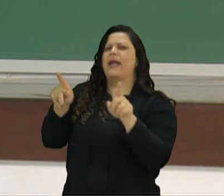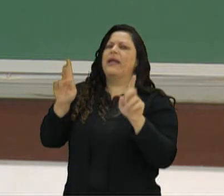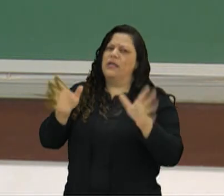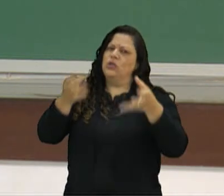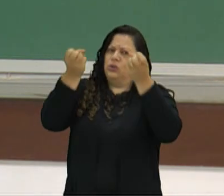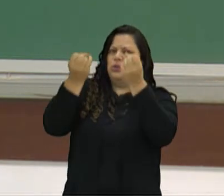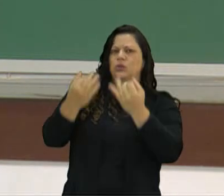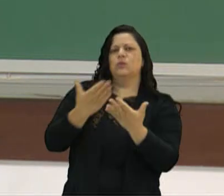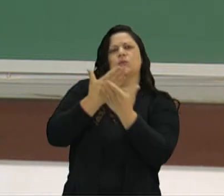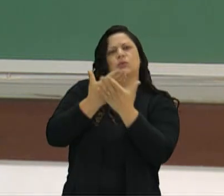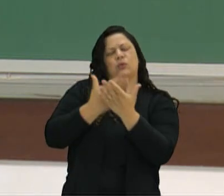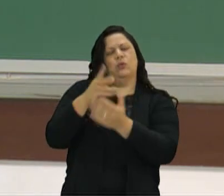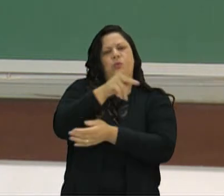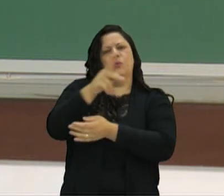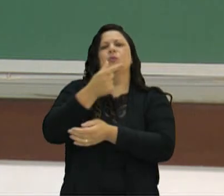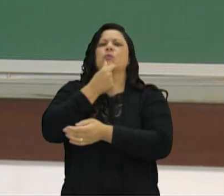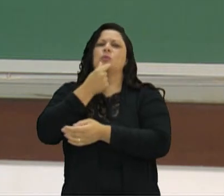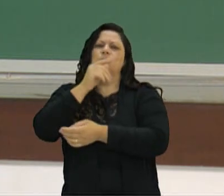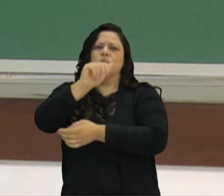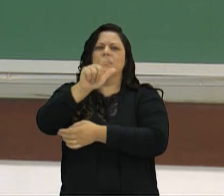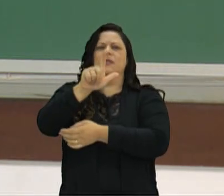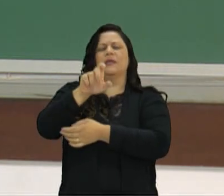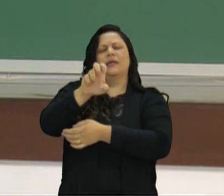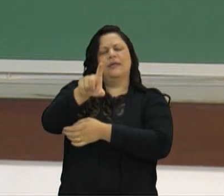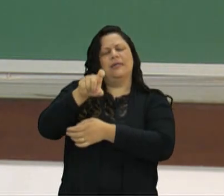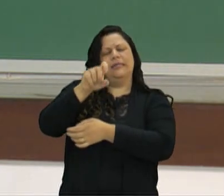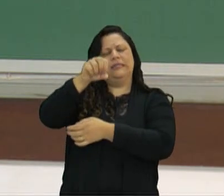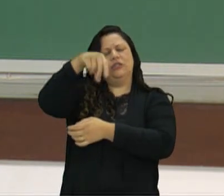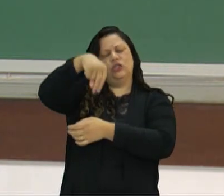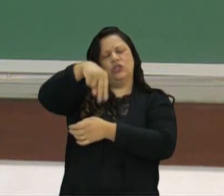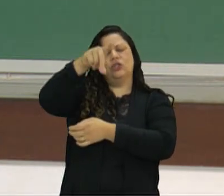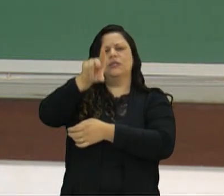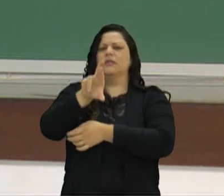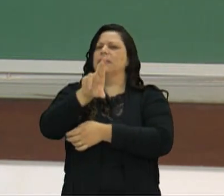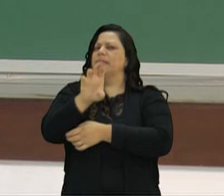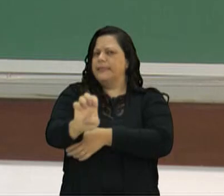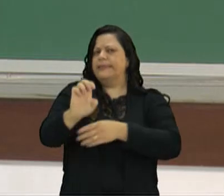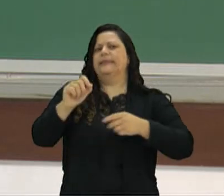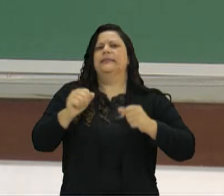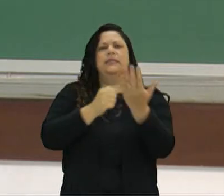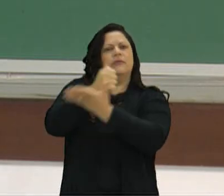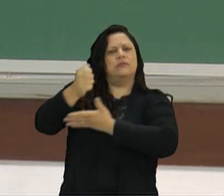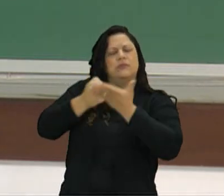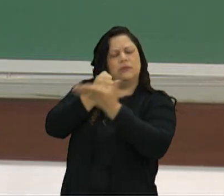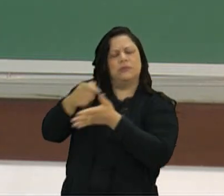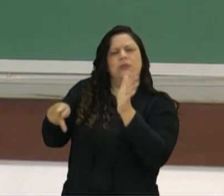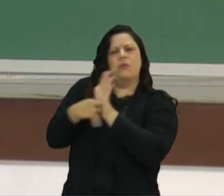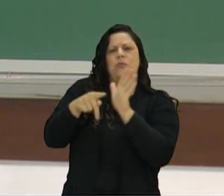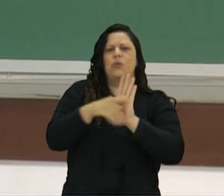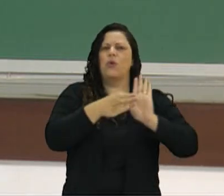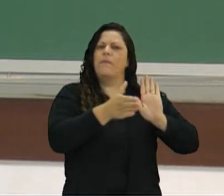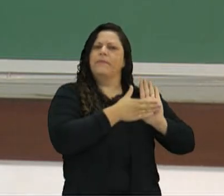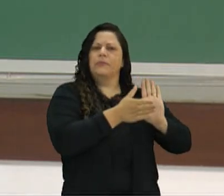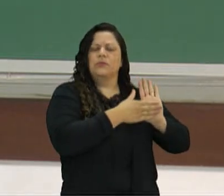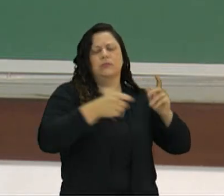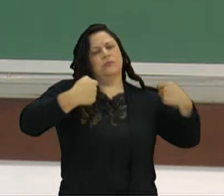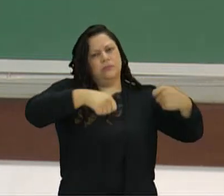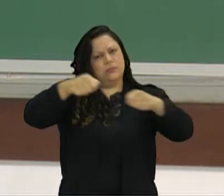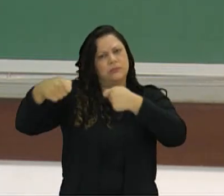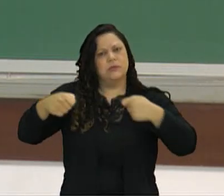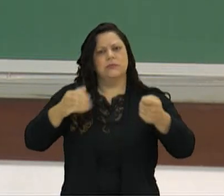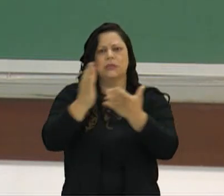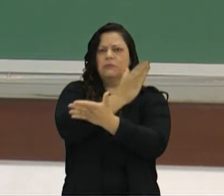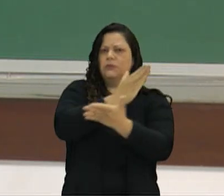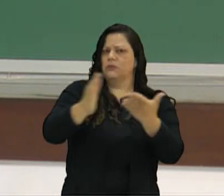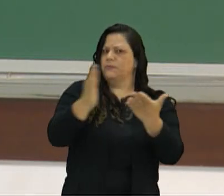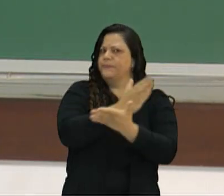muito importante porque ela fundamenta a proposta de Montesquieu de que é necessário